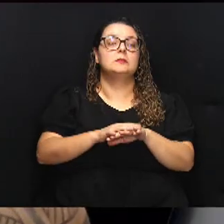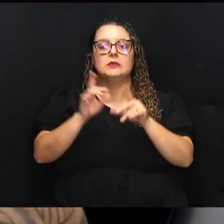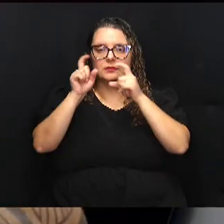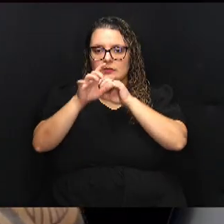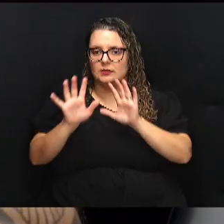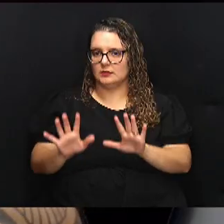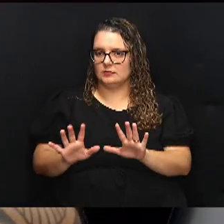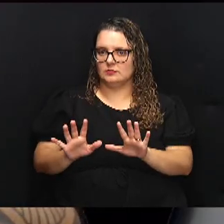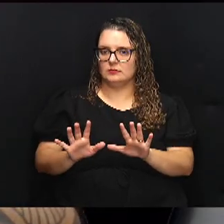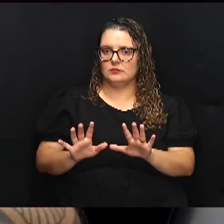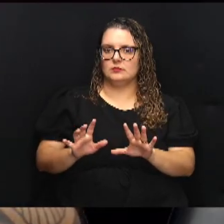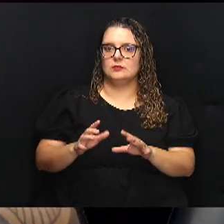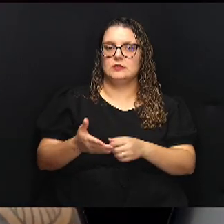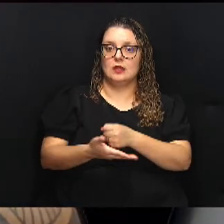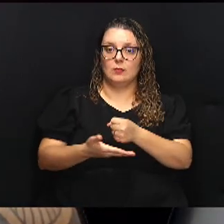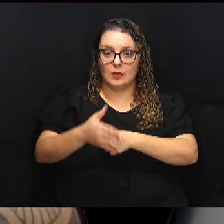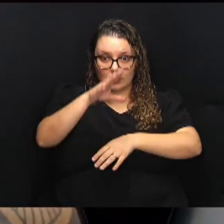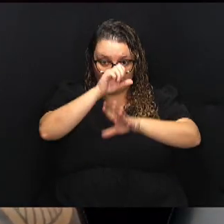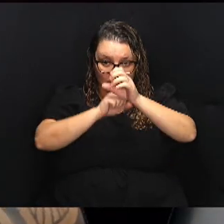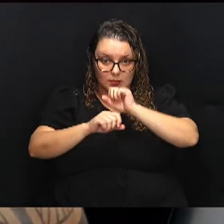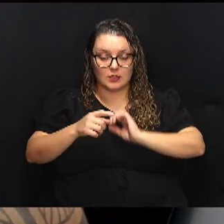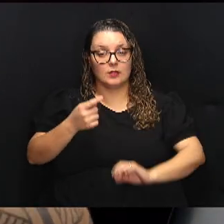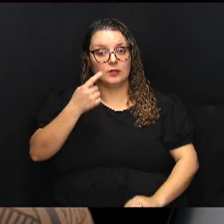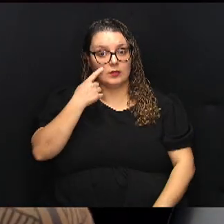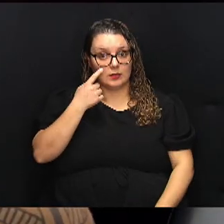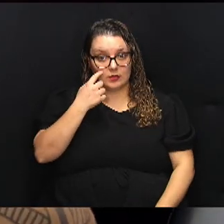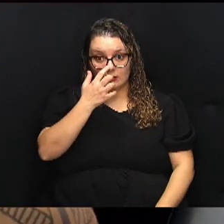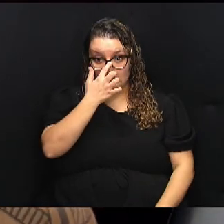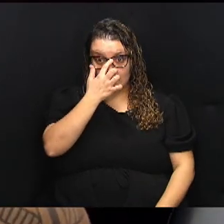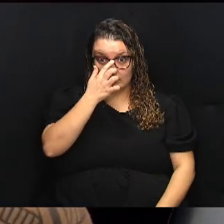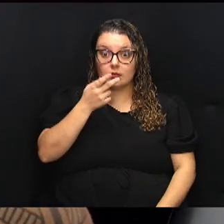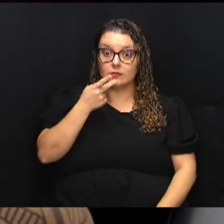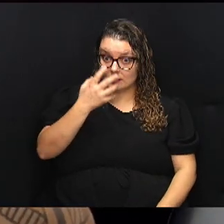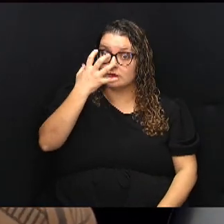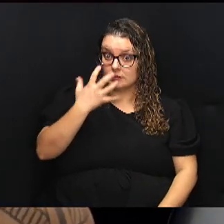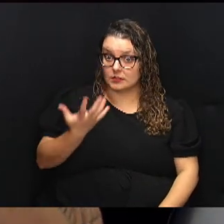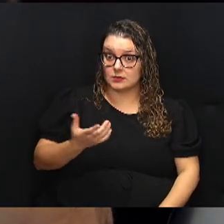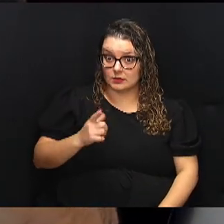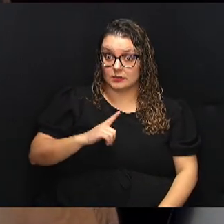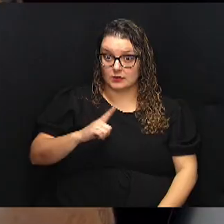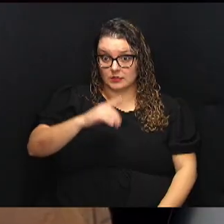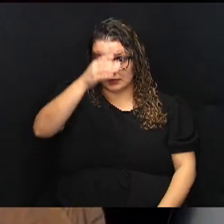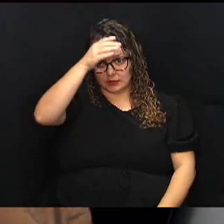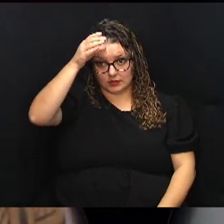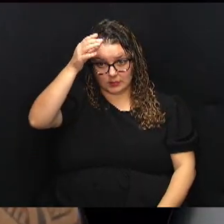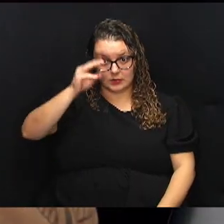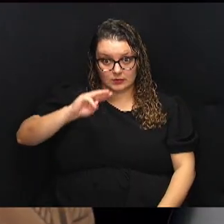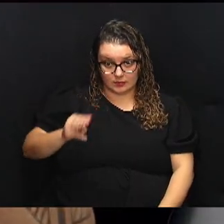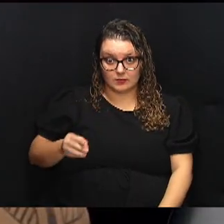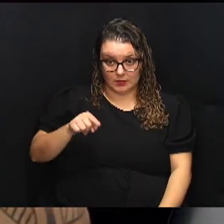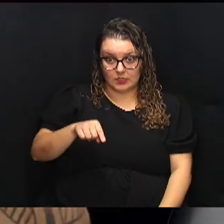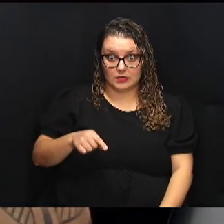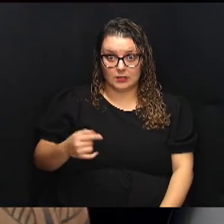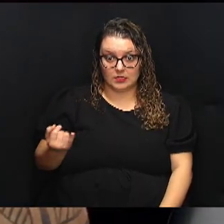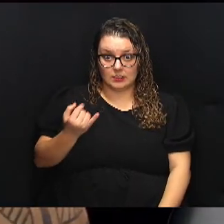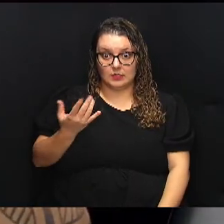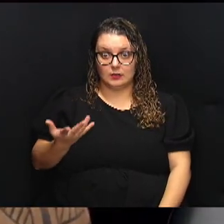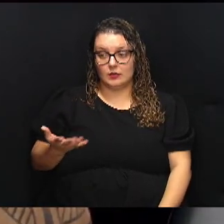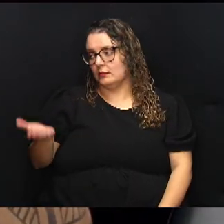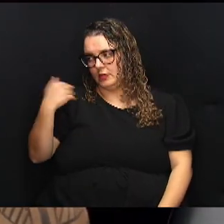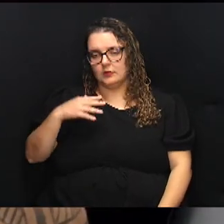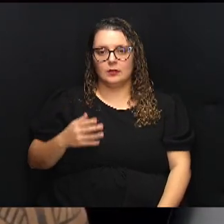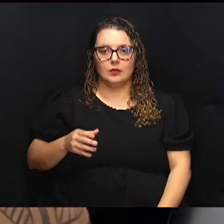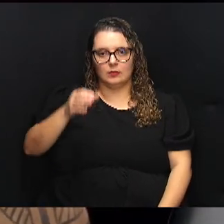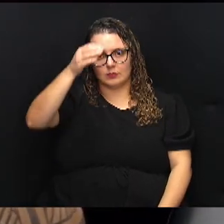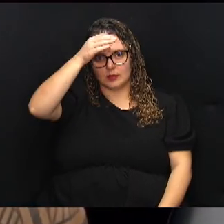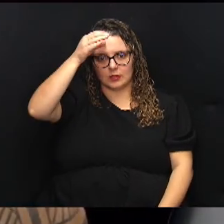Mas se você aprender o básico, e olha, eu estou falando sério, e tem clientes que faturam milhões. Esse caso é importante. Manda ver. Peguei um cliente